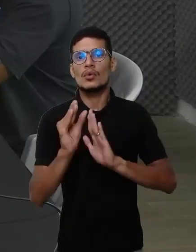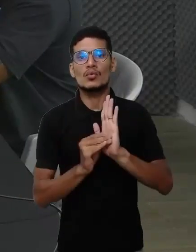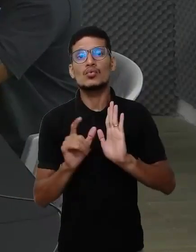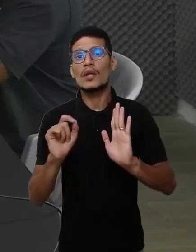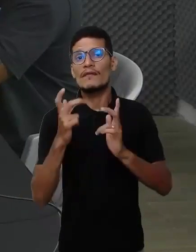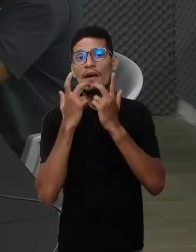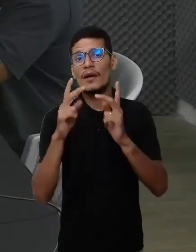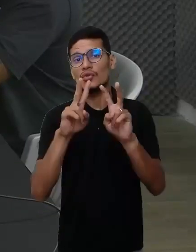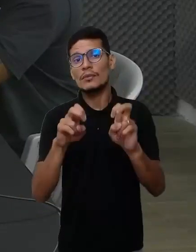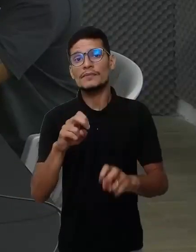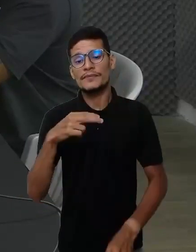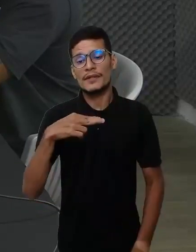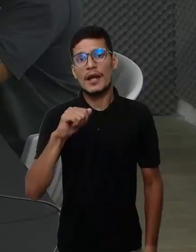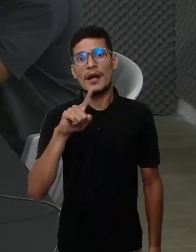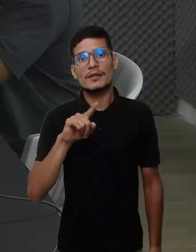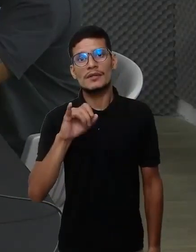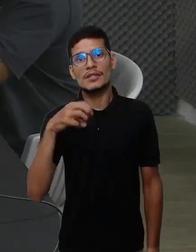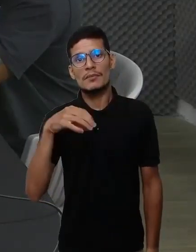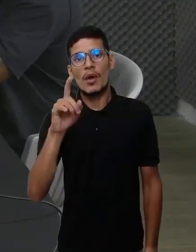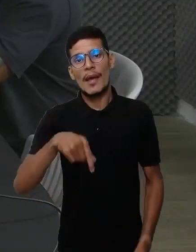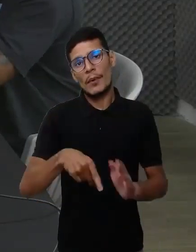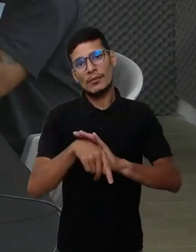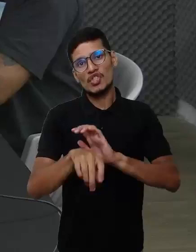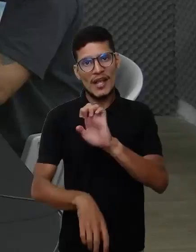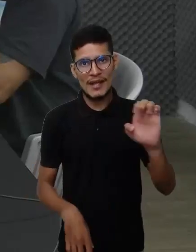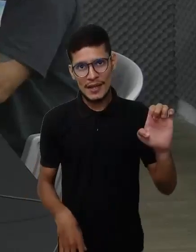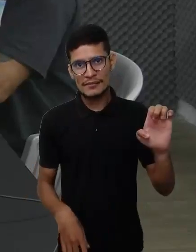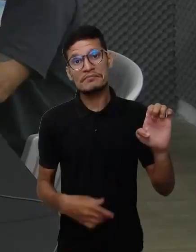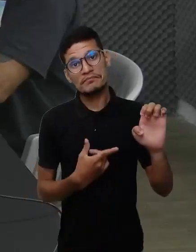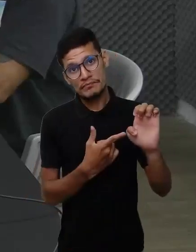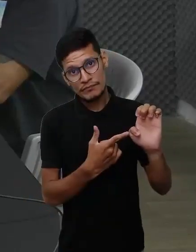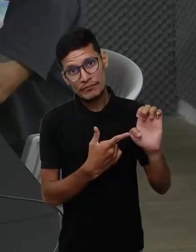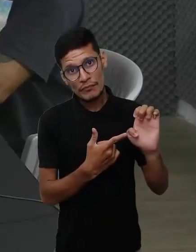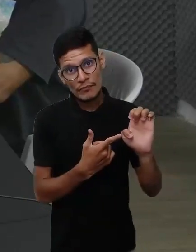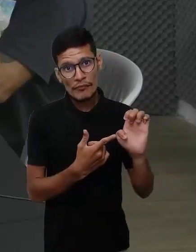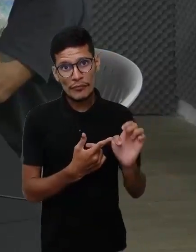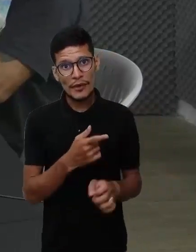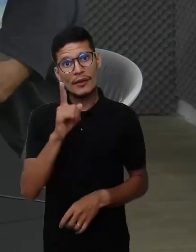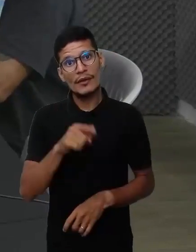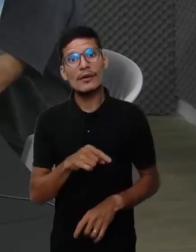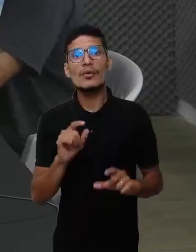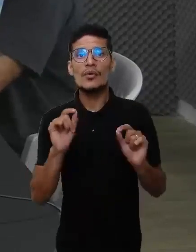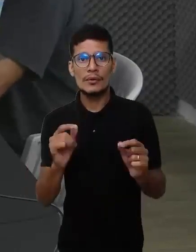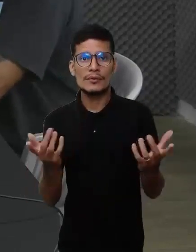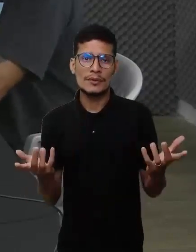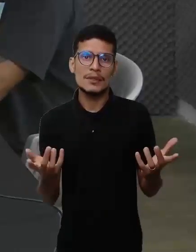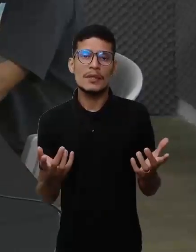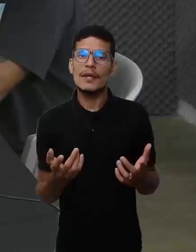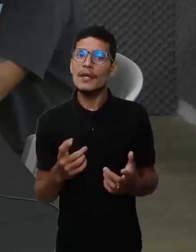outras coisas, que o nazismo é de esquerda. Então, nós precisamos fake news é violência, né? Então, nós